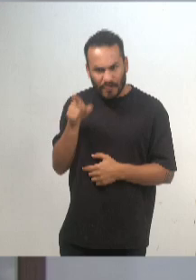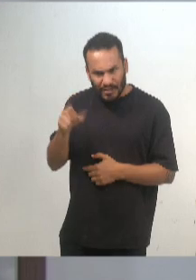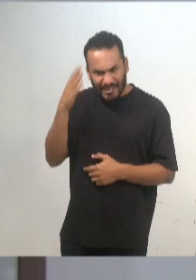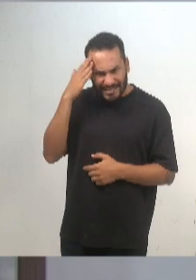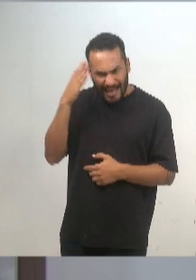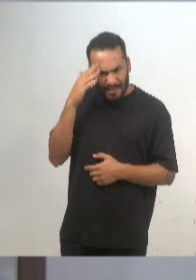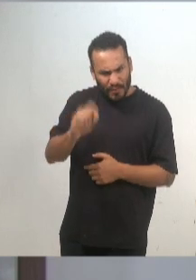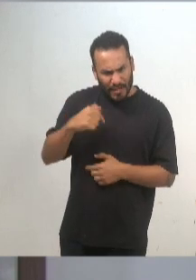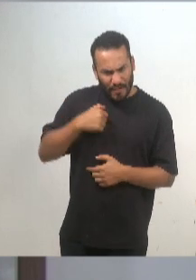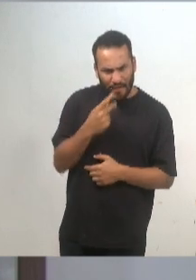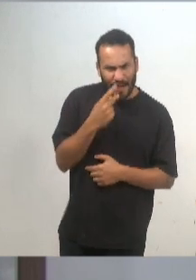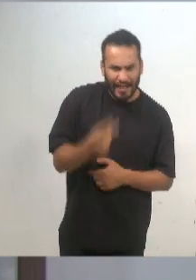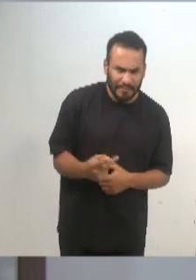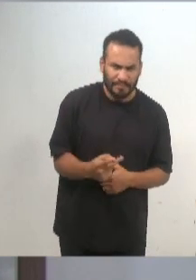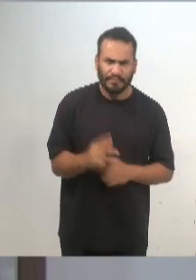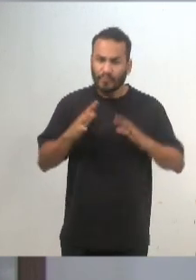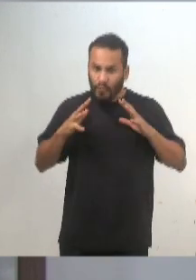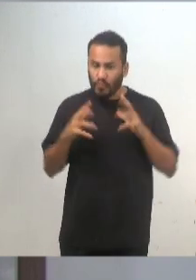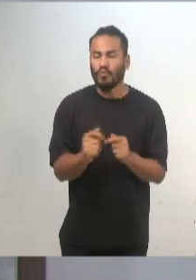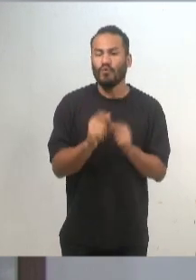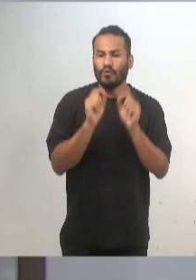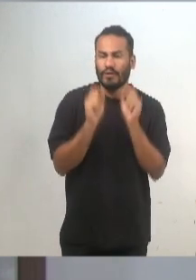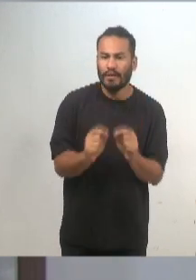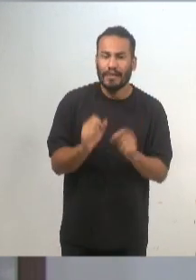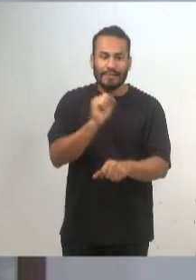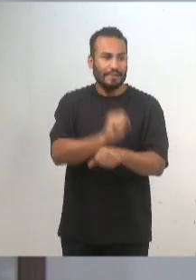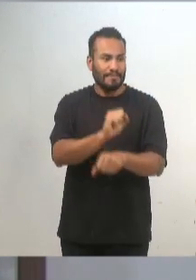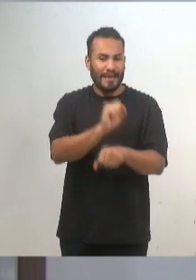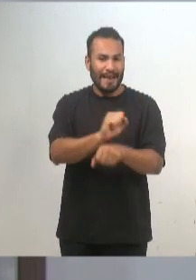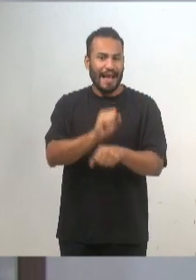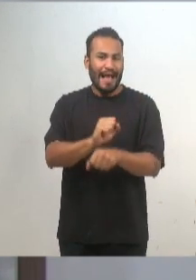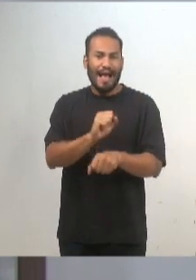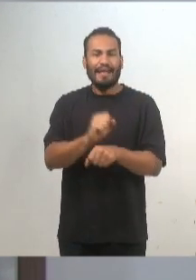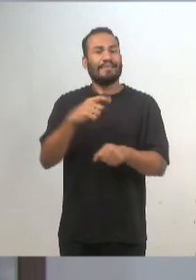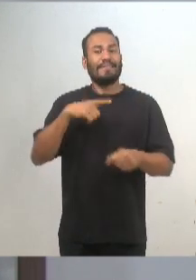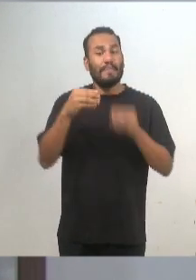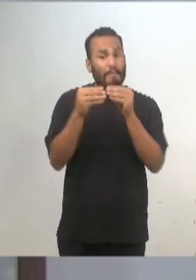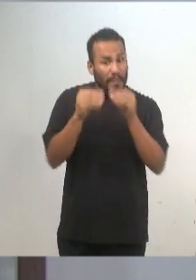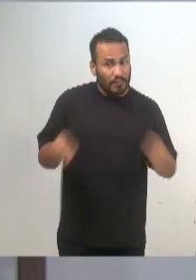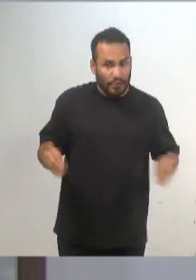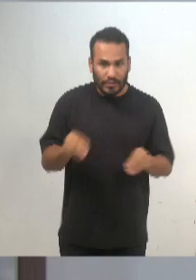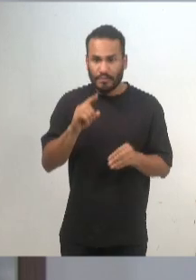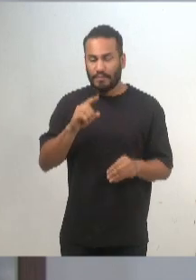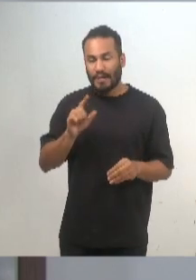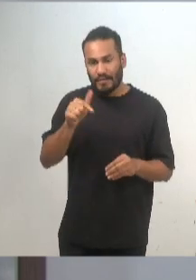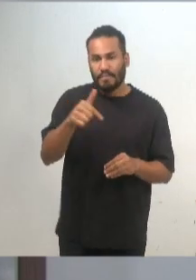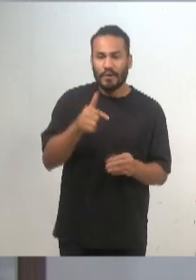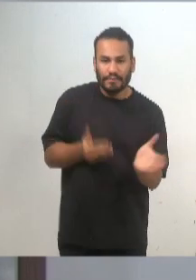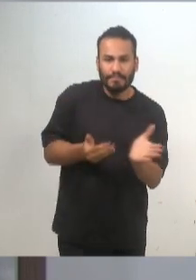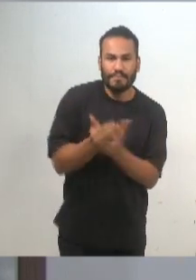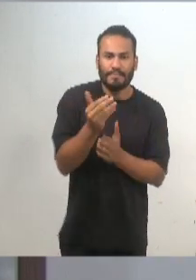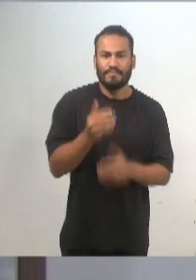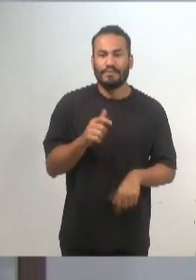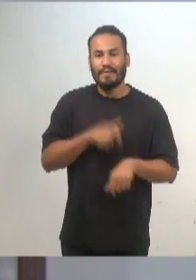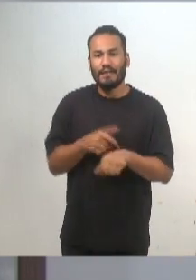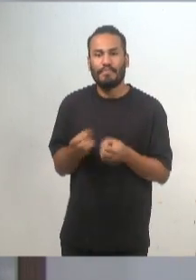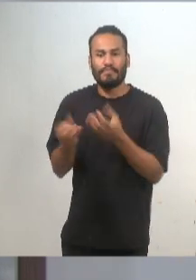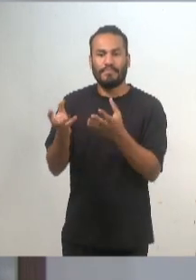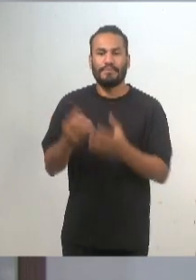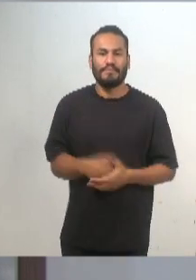sabe do que eu estou falando e, ao que tudo indica, vão esperar surgir o prejuízo para tomarem alguma providência. Concedo a